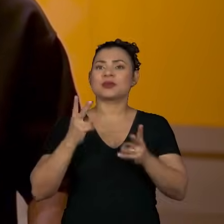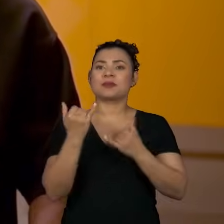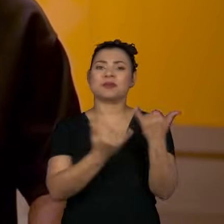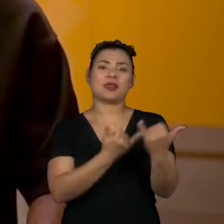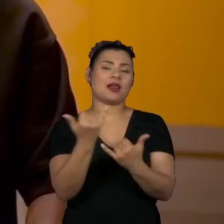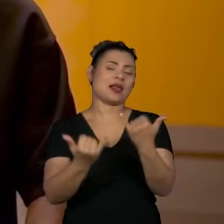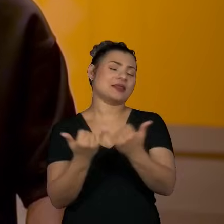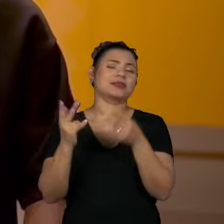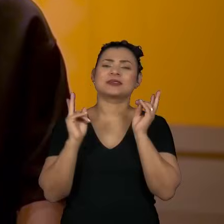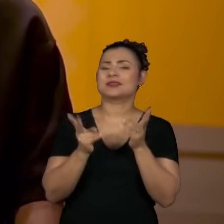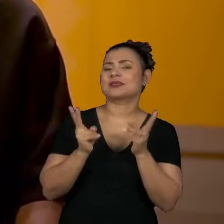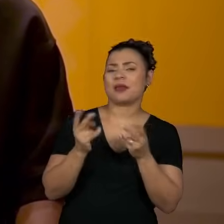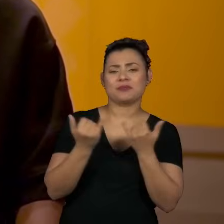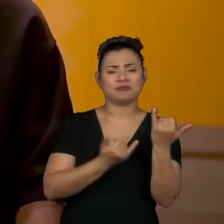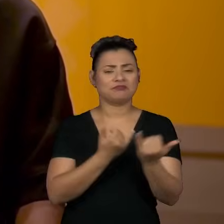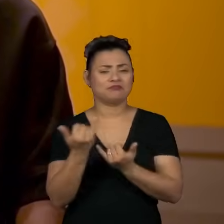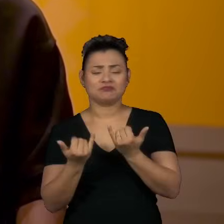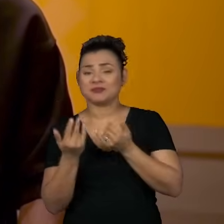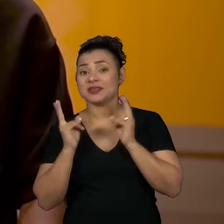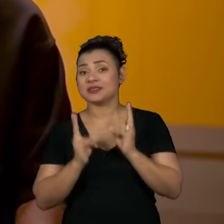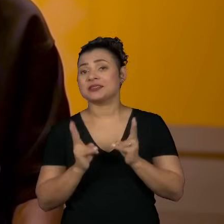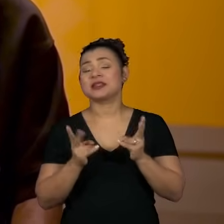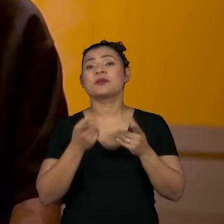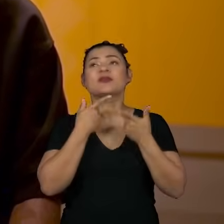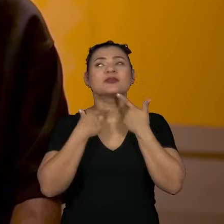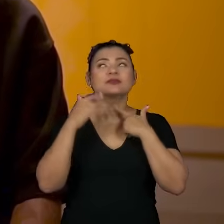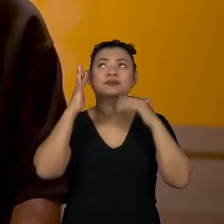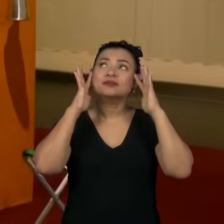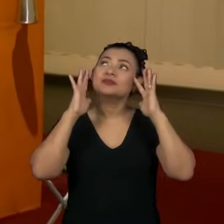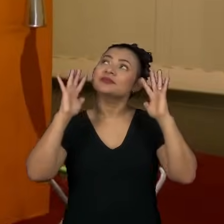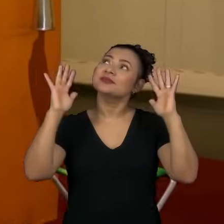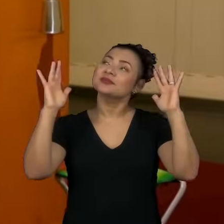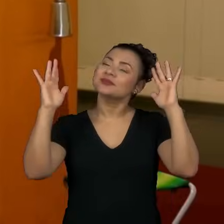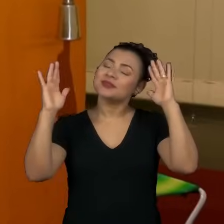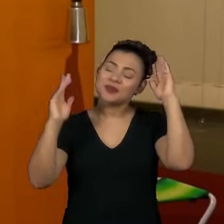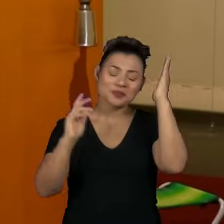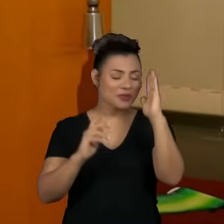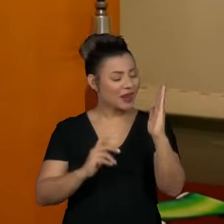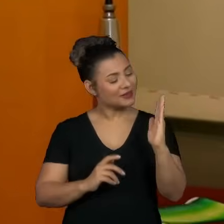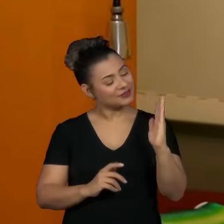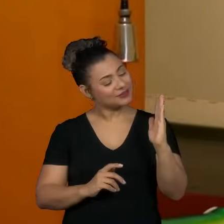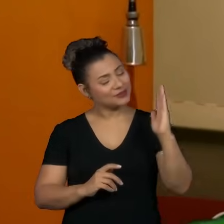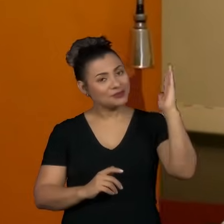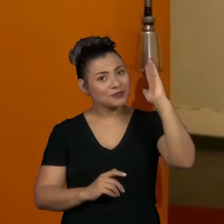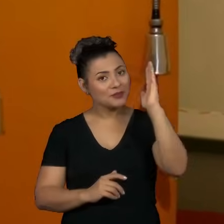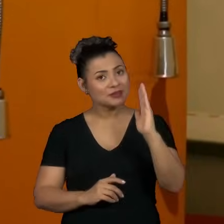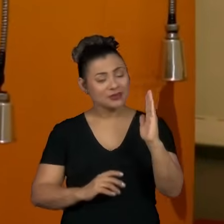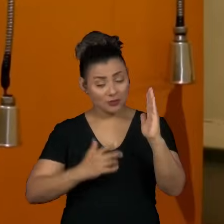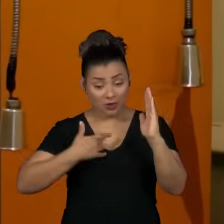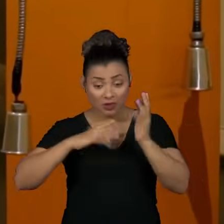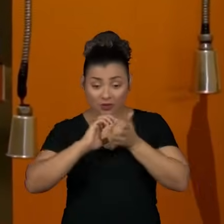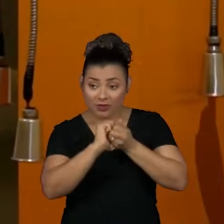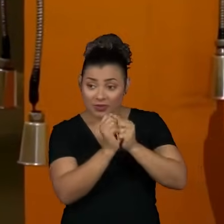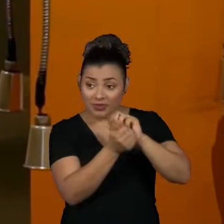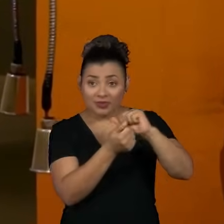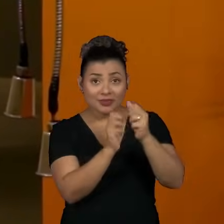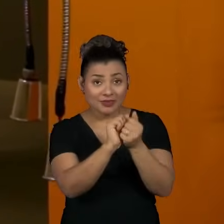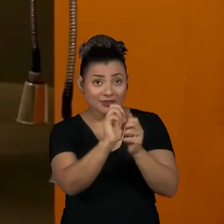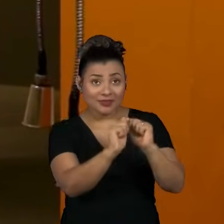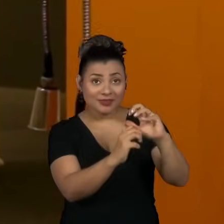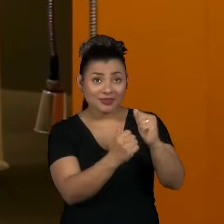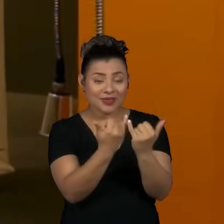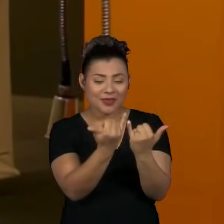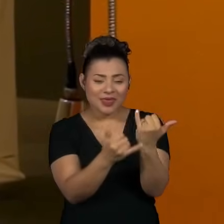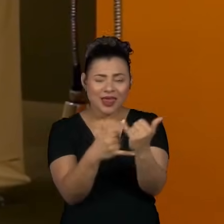brincadeiras, eu sempre idealizei muito o Brasil. Fazia os meus brinquedos de barro, tirava o barro e tal. Fazia os brinquedos, a